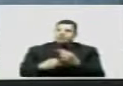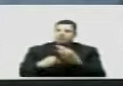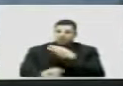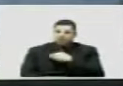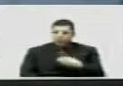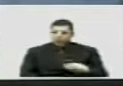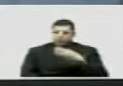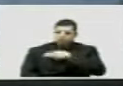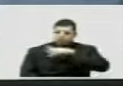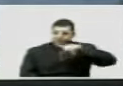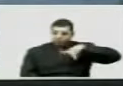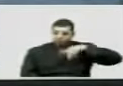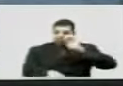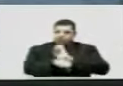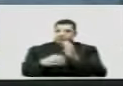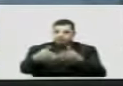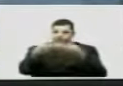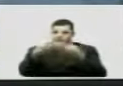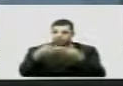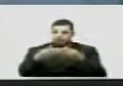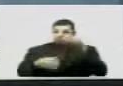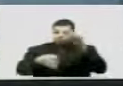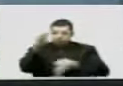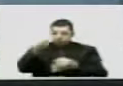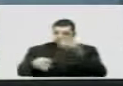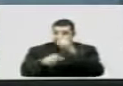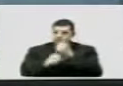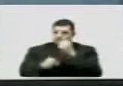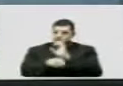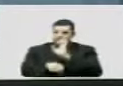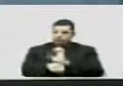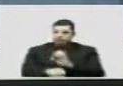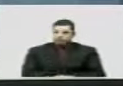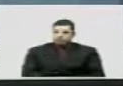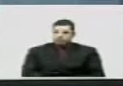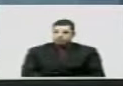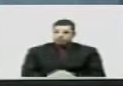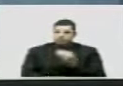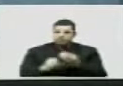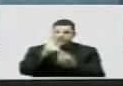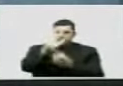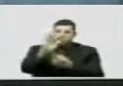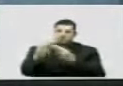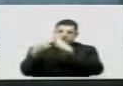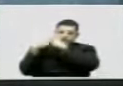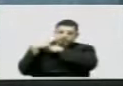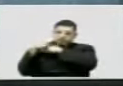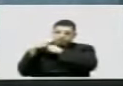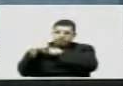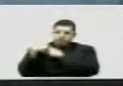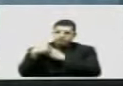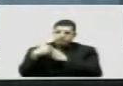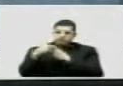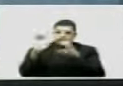Ministério Público Estadual, pedindo que o Tribunal de Contas do Estado, como órgão